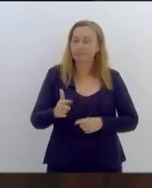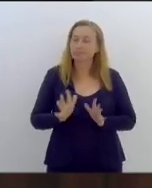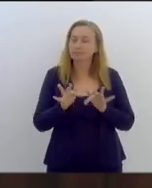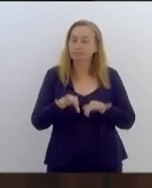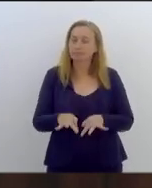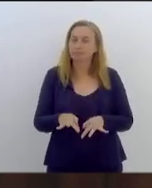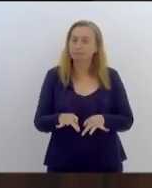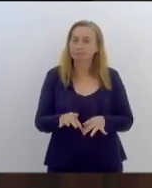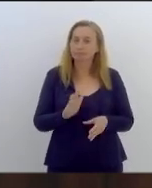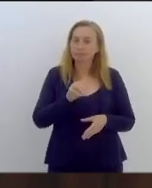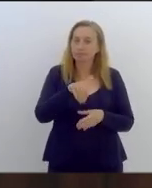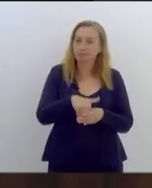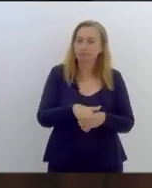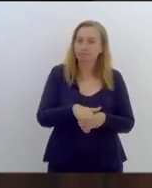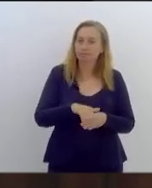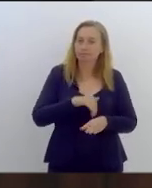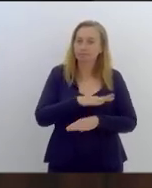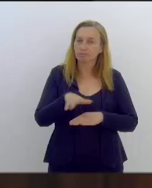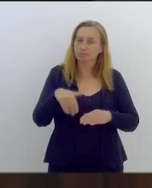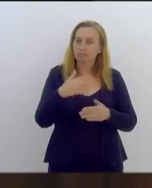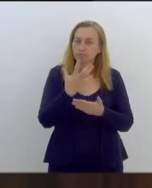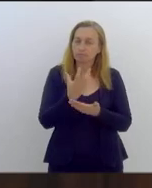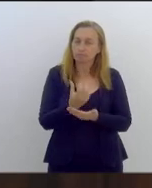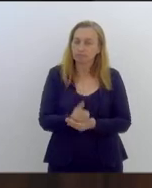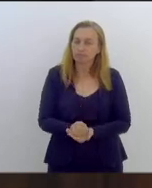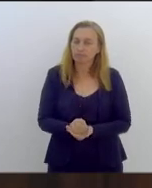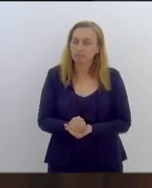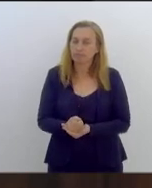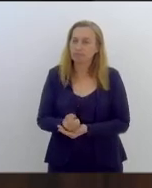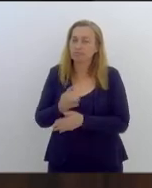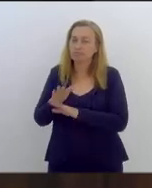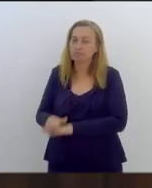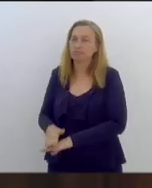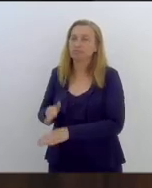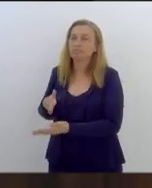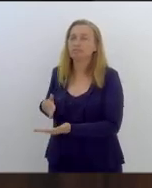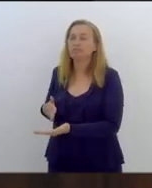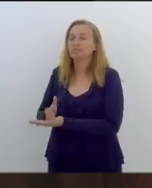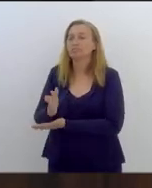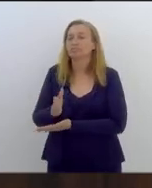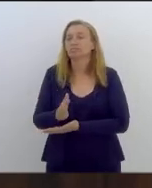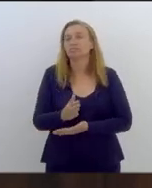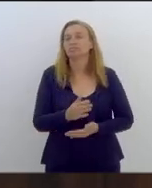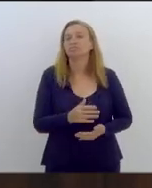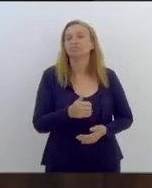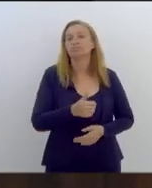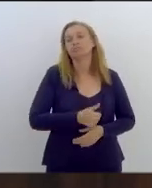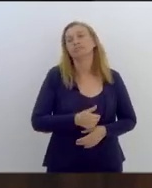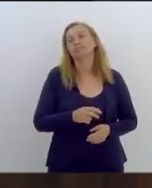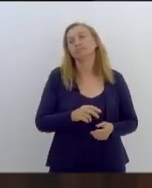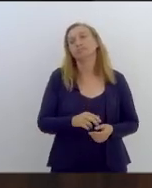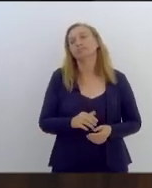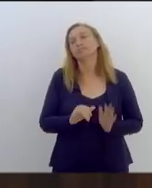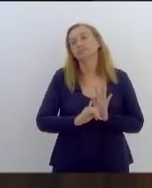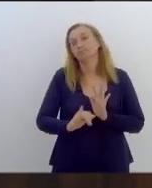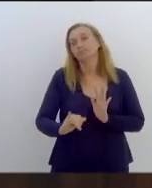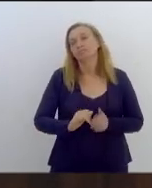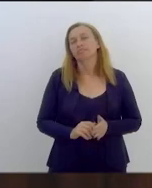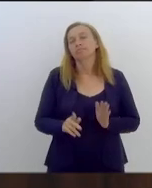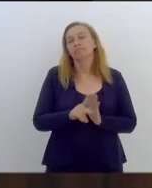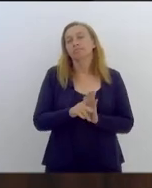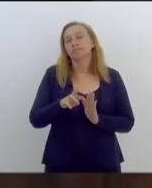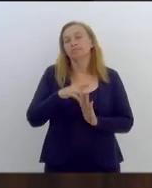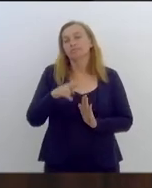queira discutir, encerrada a discussão, em votação, senhores que aprovam, permaneçam como estão, aprovado, vai à promulgação. Projeto